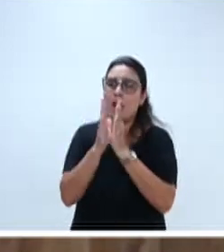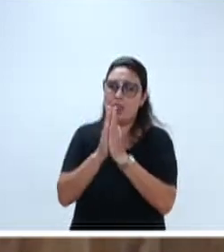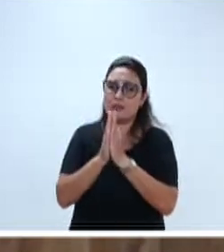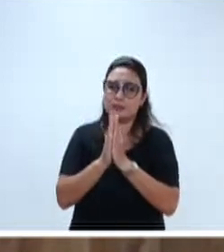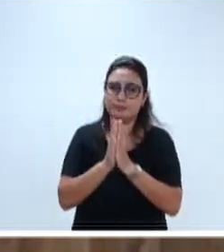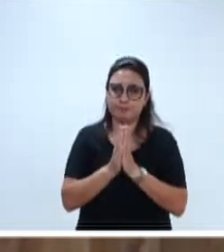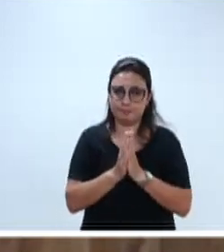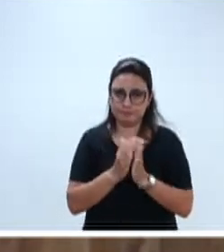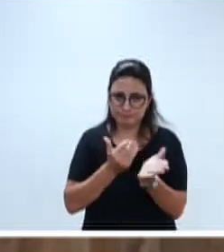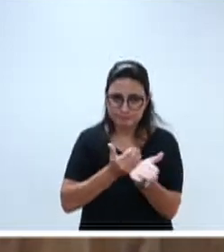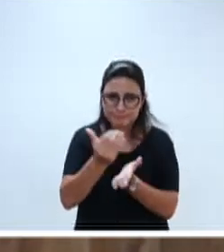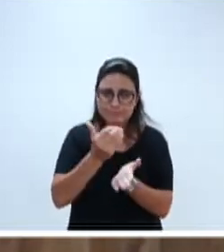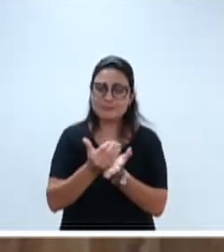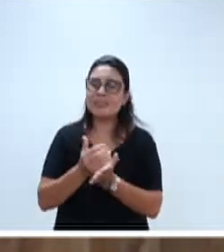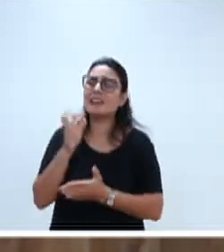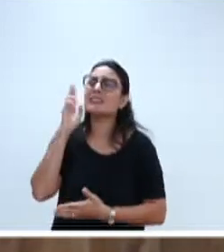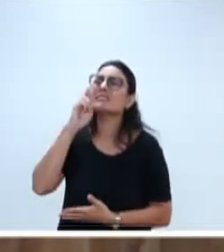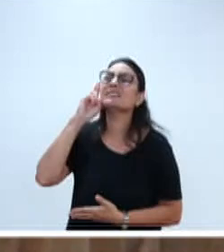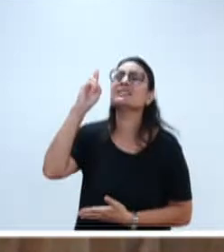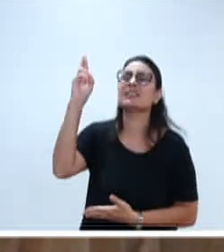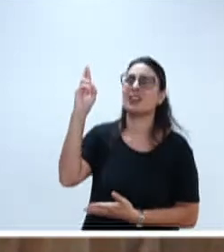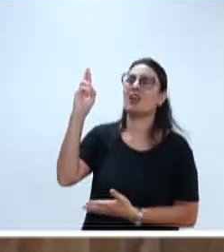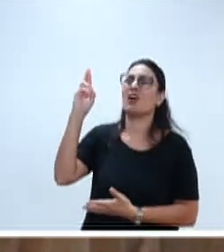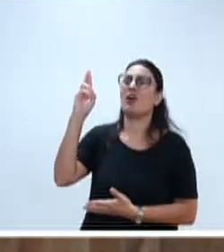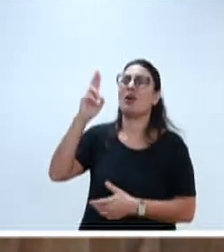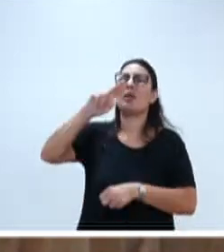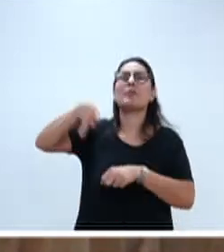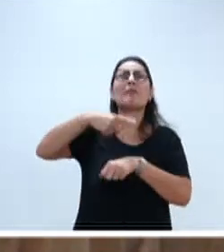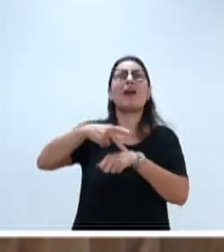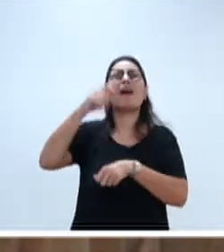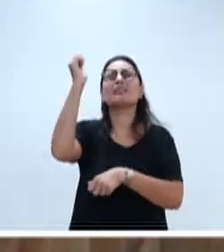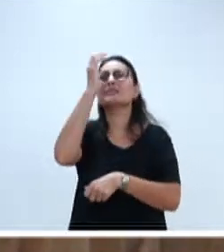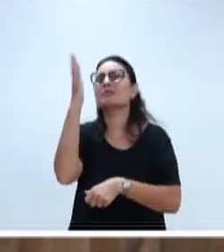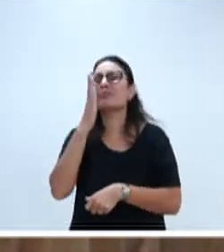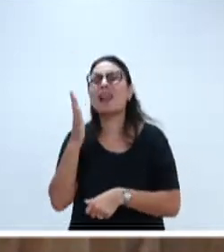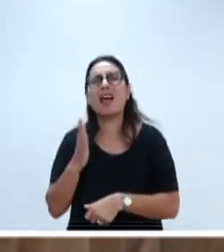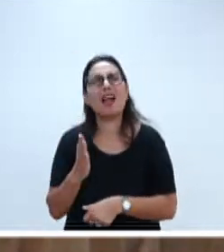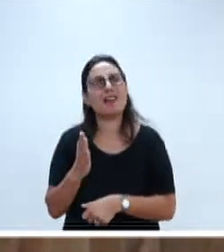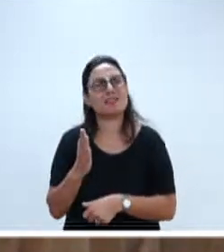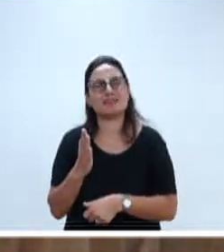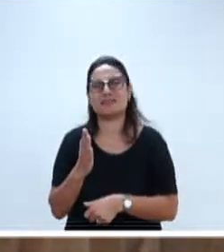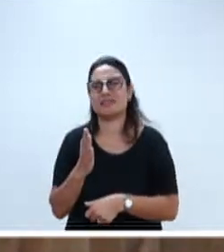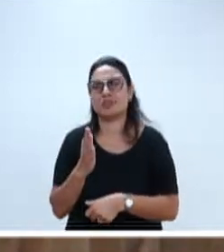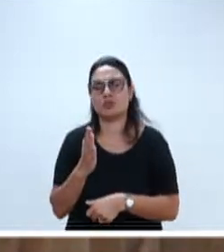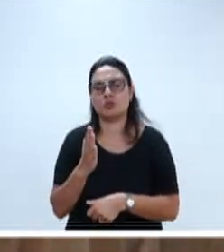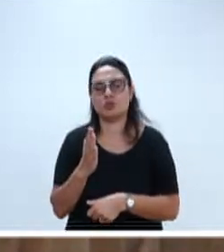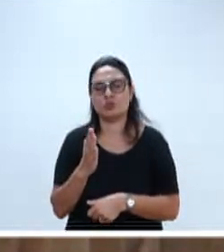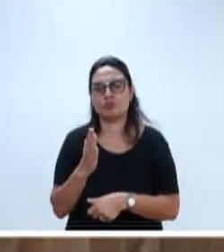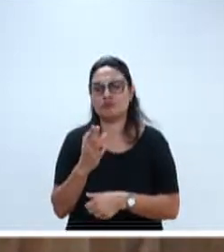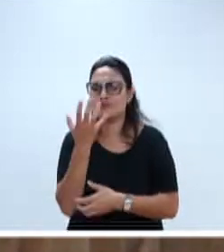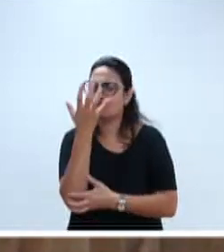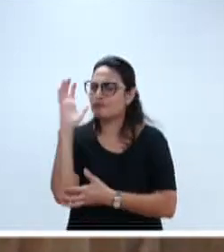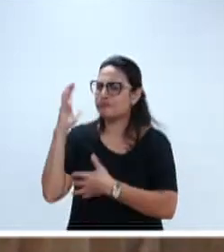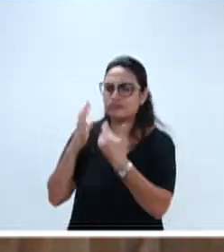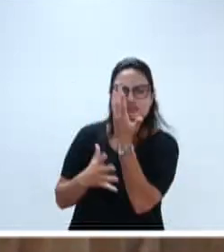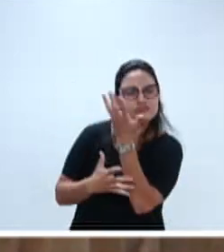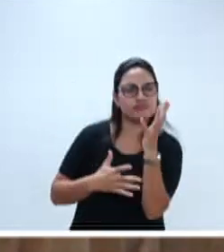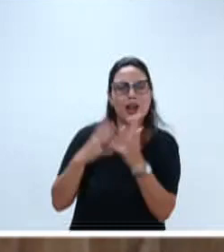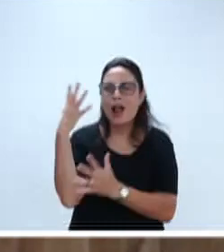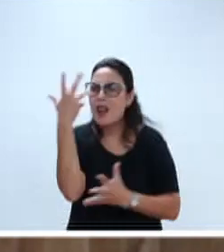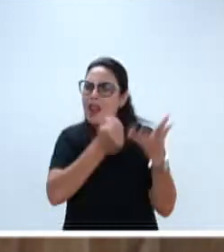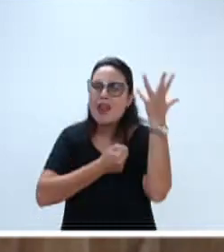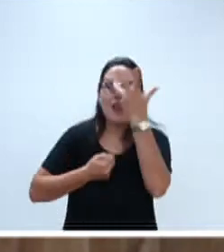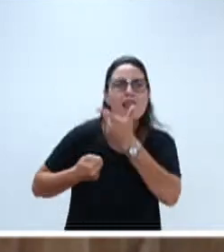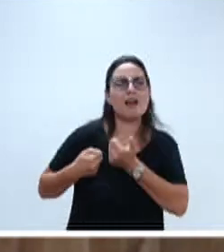nós queremos colocar diante de ti o nosso Brasil. Esse país tão maravilhoso, tão especial, mas que